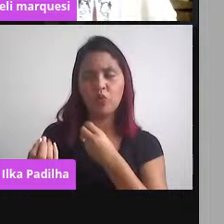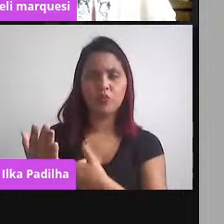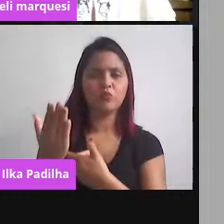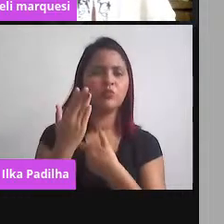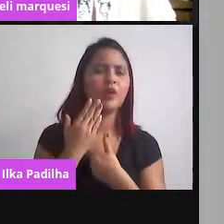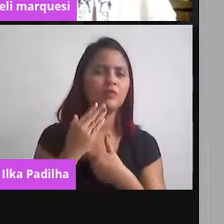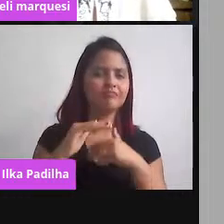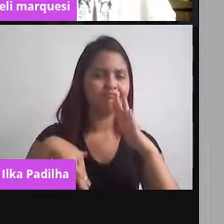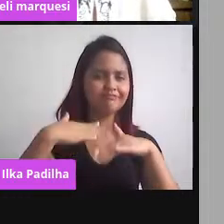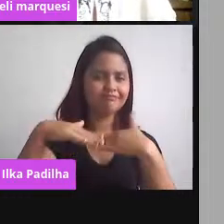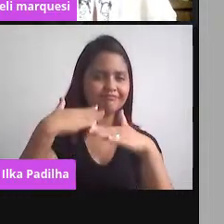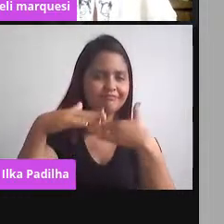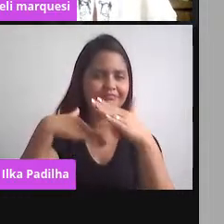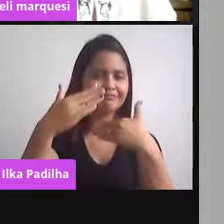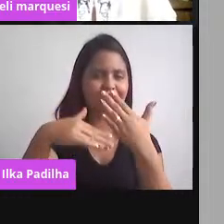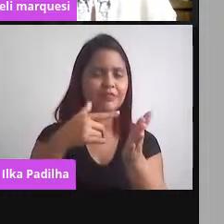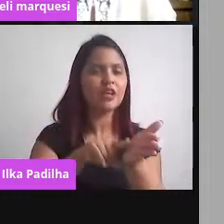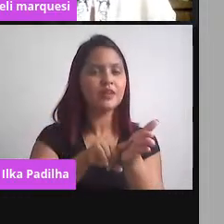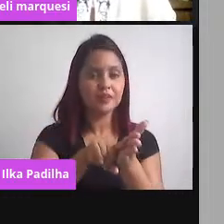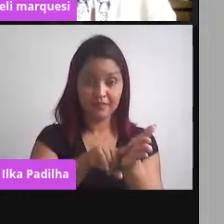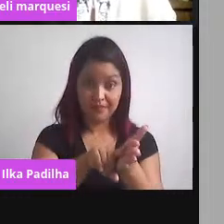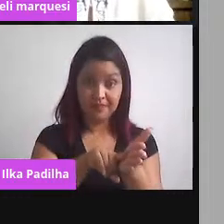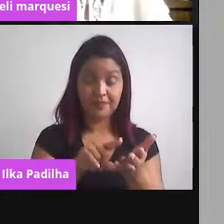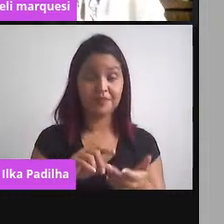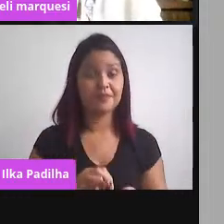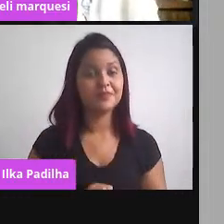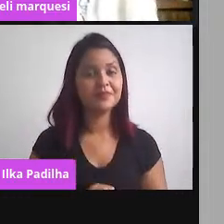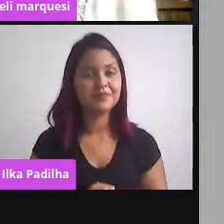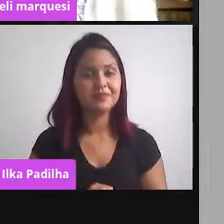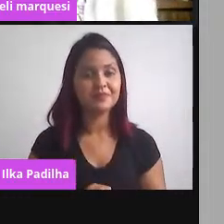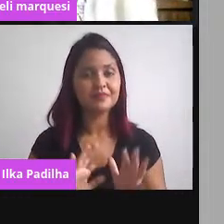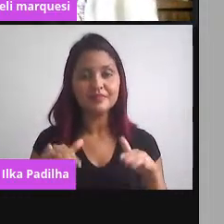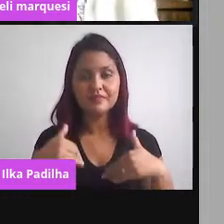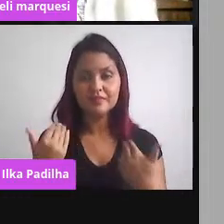de desenvolvimento da pesquisa, né? Então, eu vou